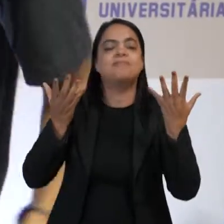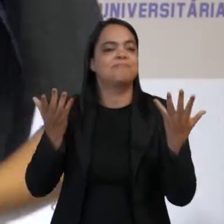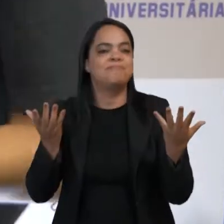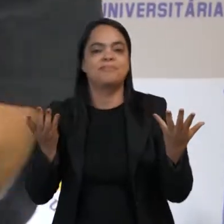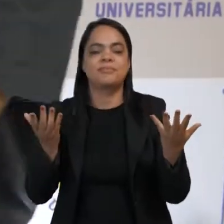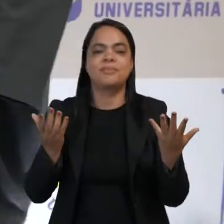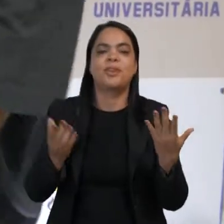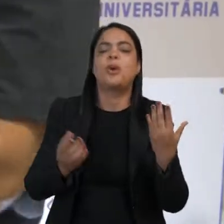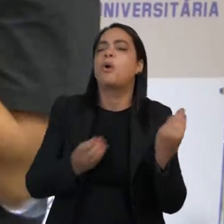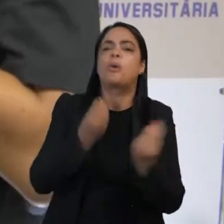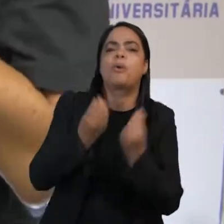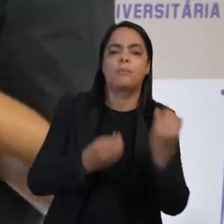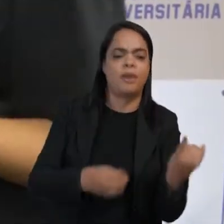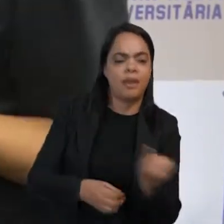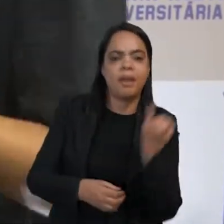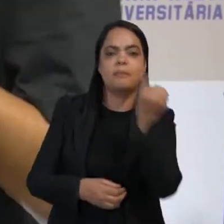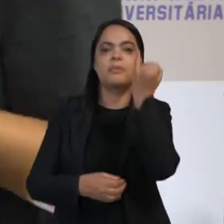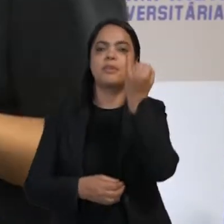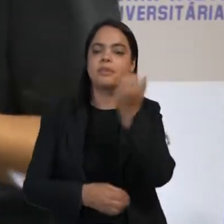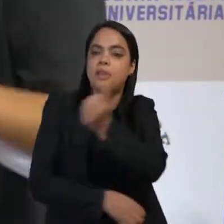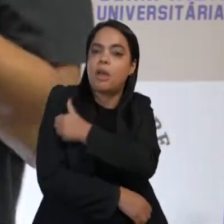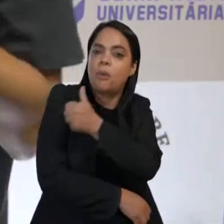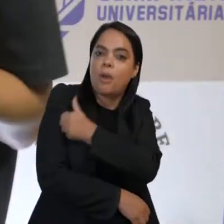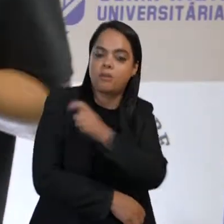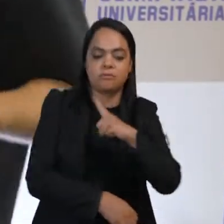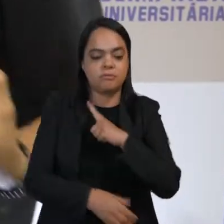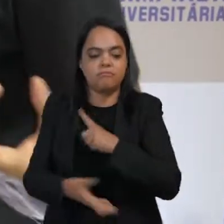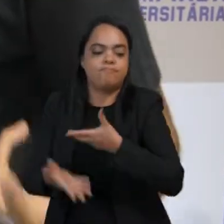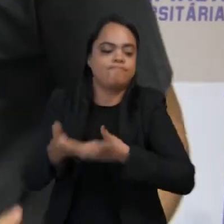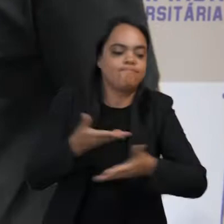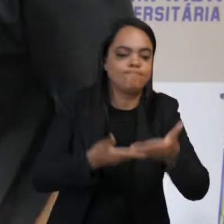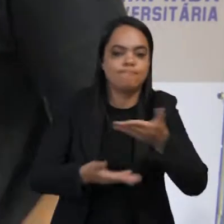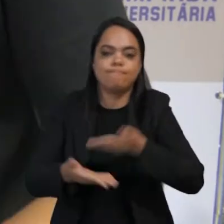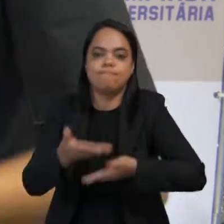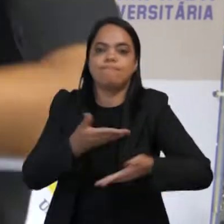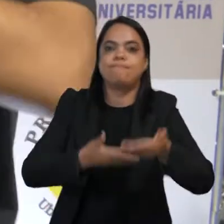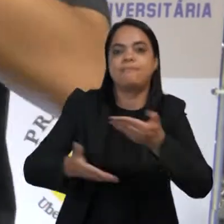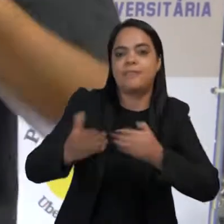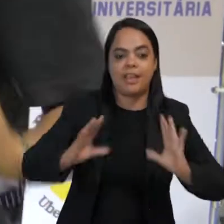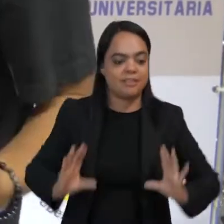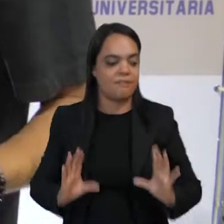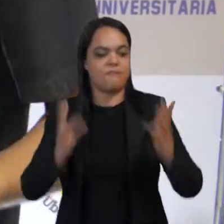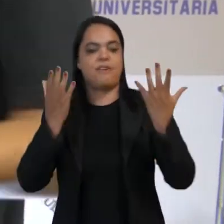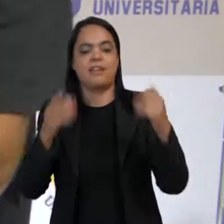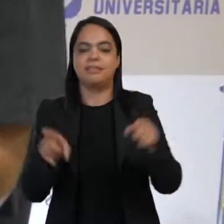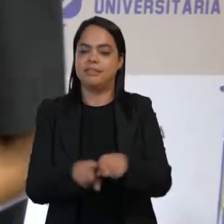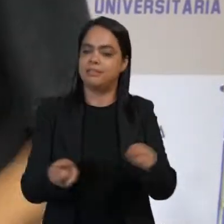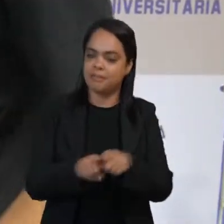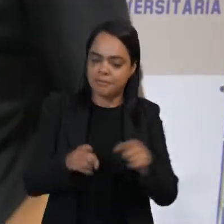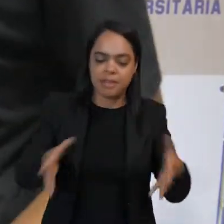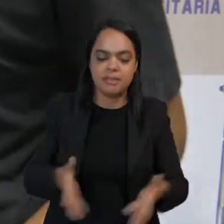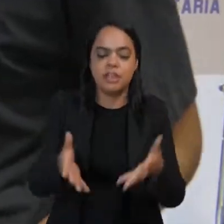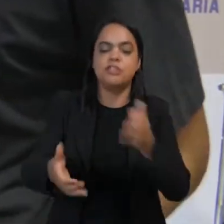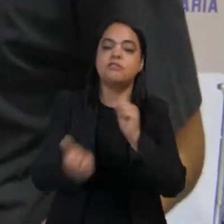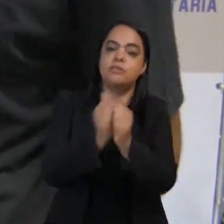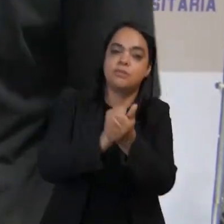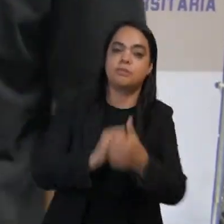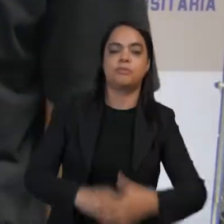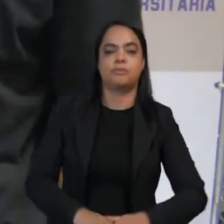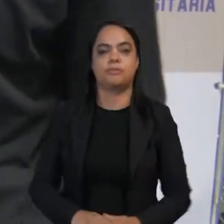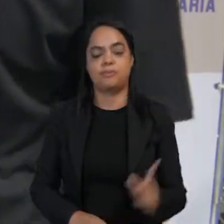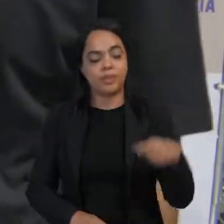toda, qual que é a importância do universitário ter essa integração, ter essa festa que também promove o